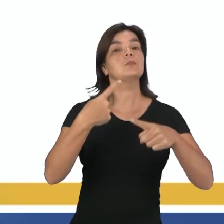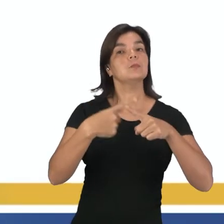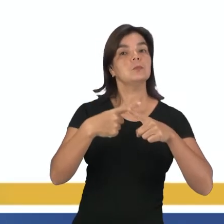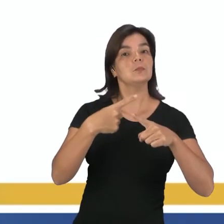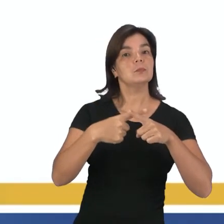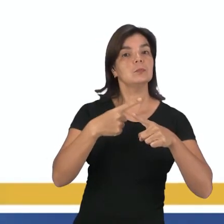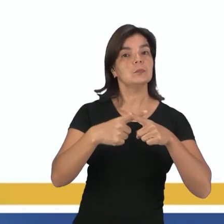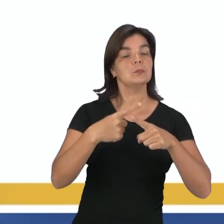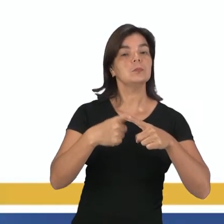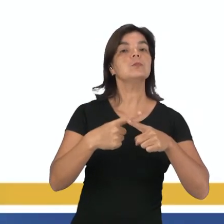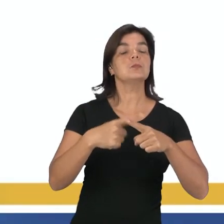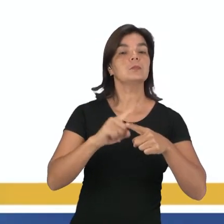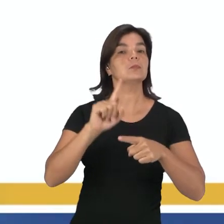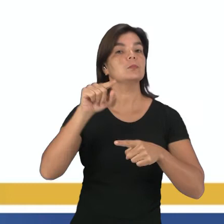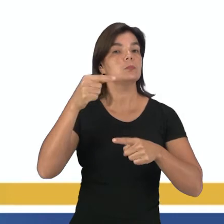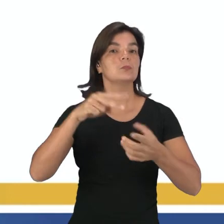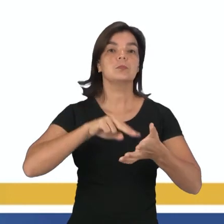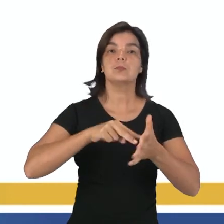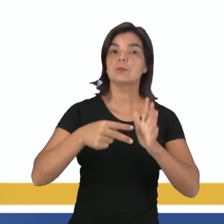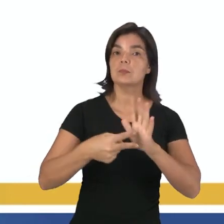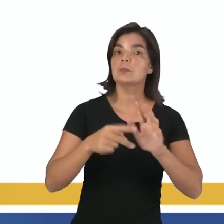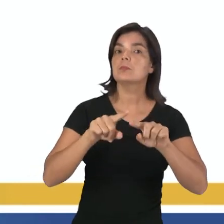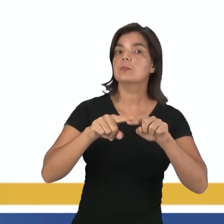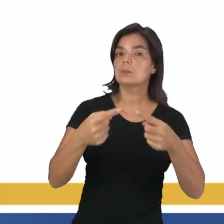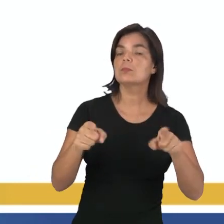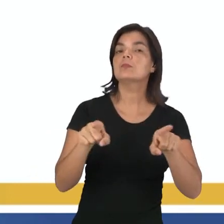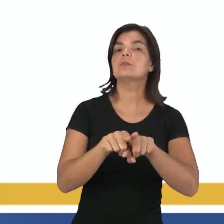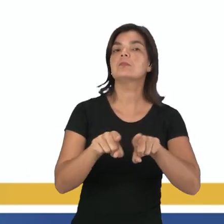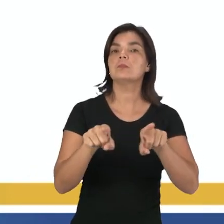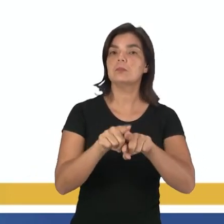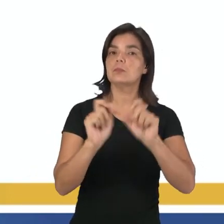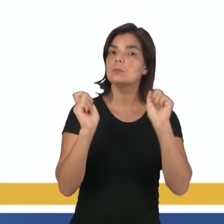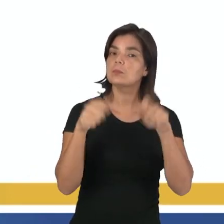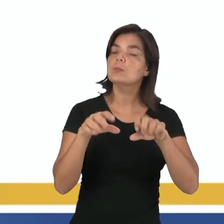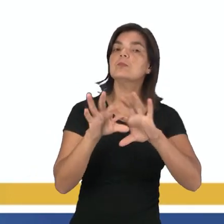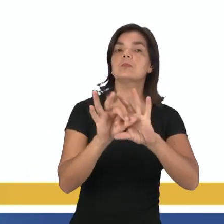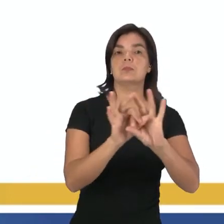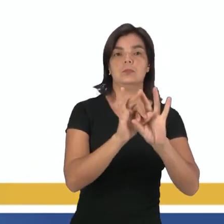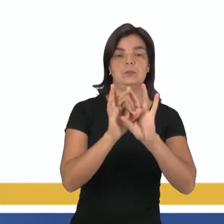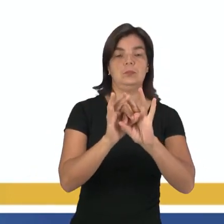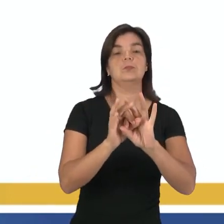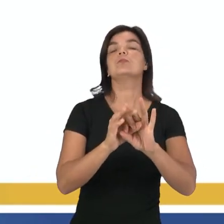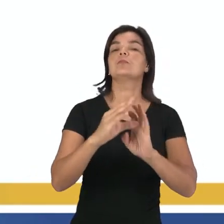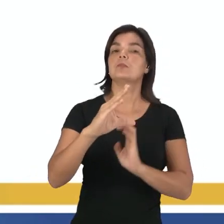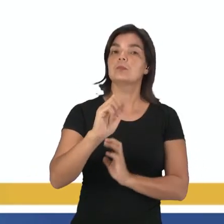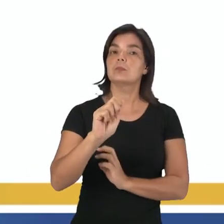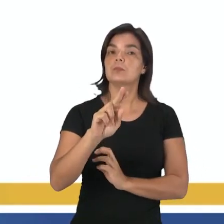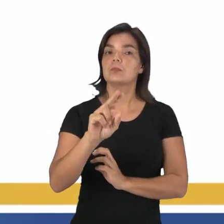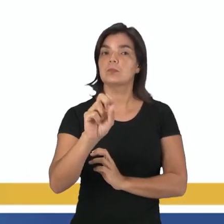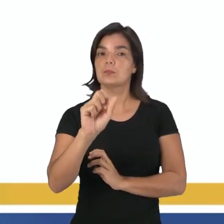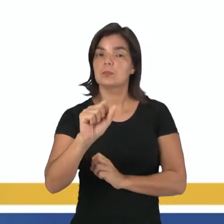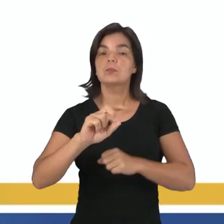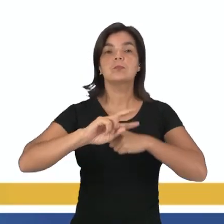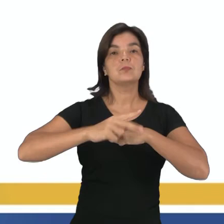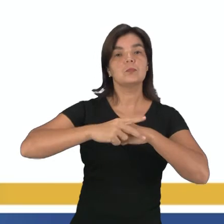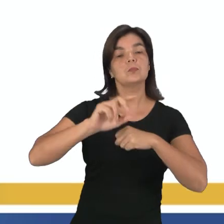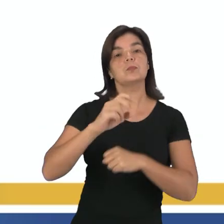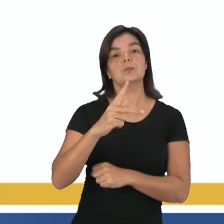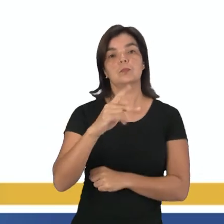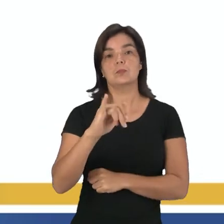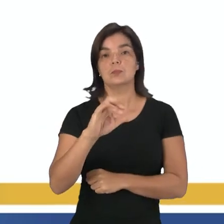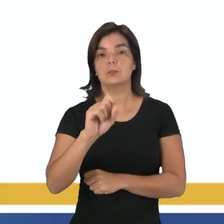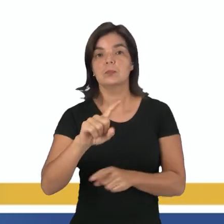ter outras relações de sentido, mas ele também pode indicar causa e consequência.